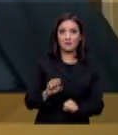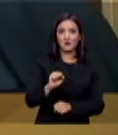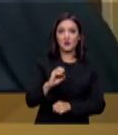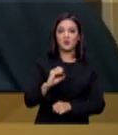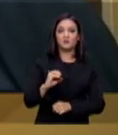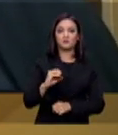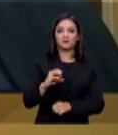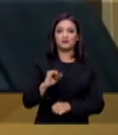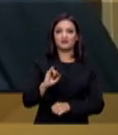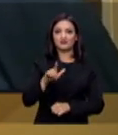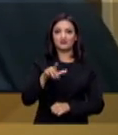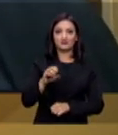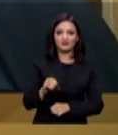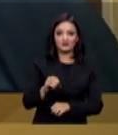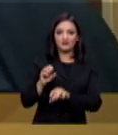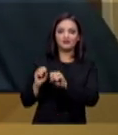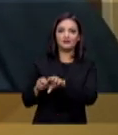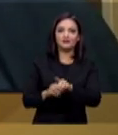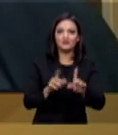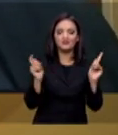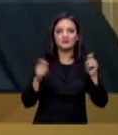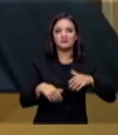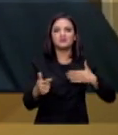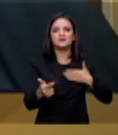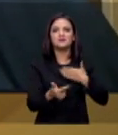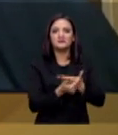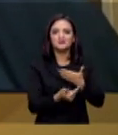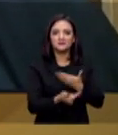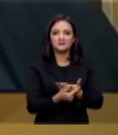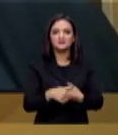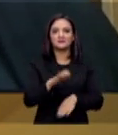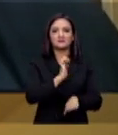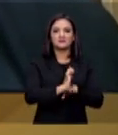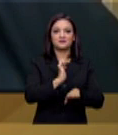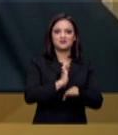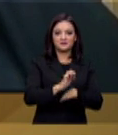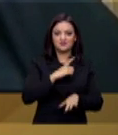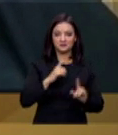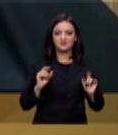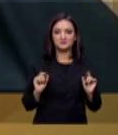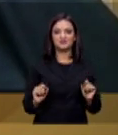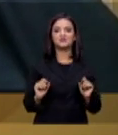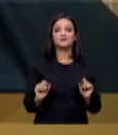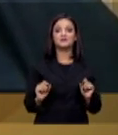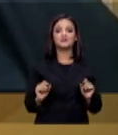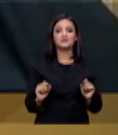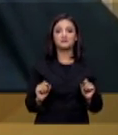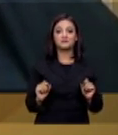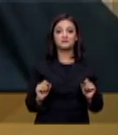competência própria do Estado, que lida com,